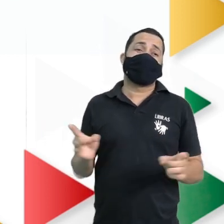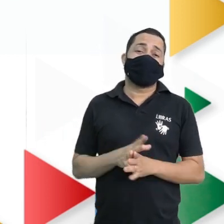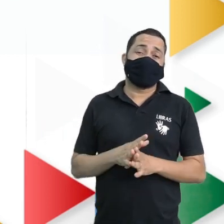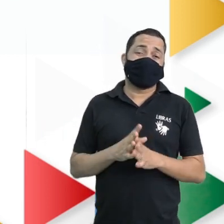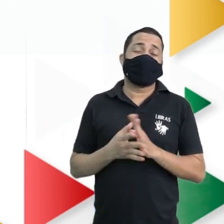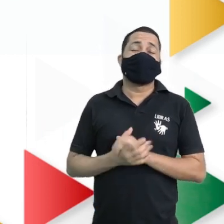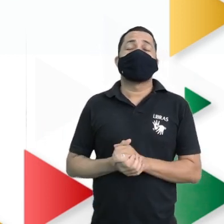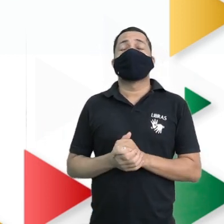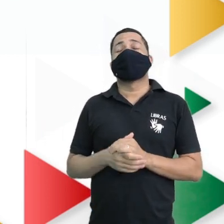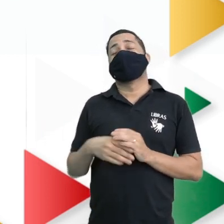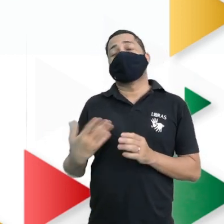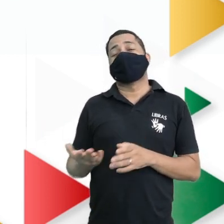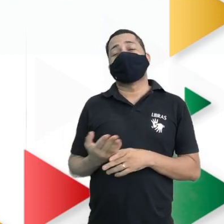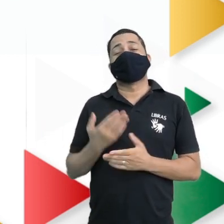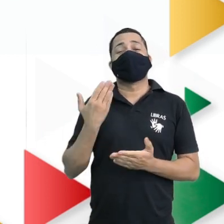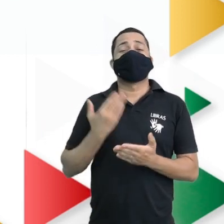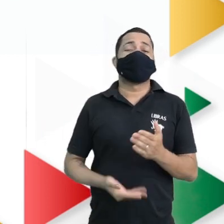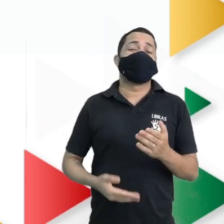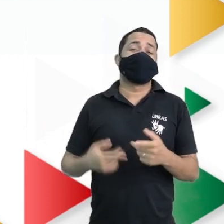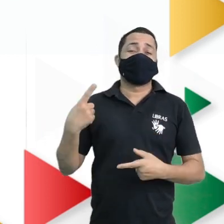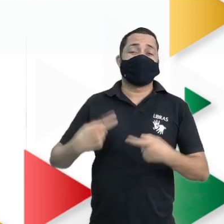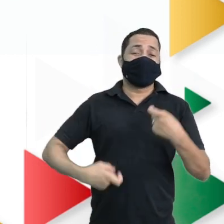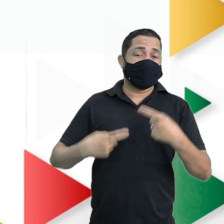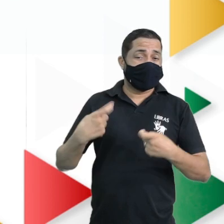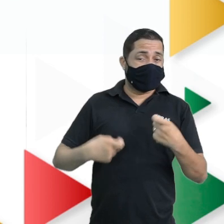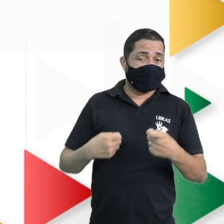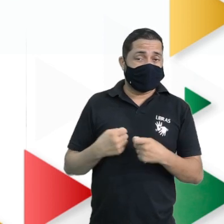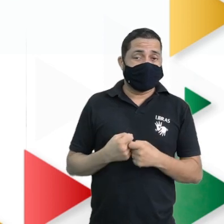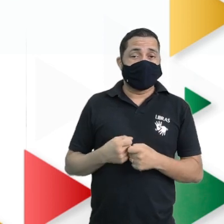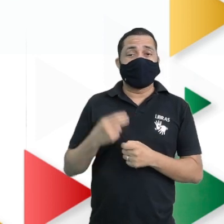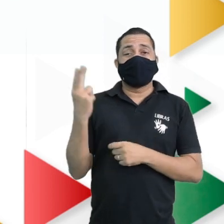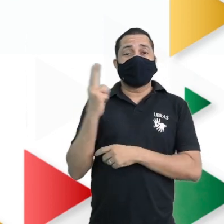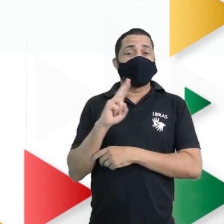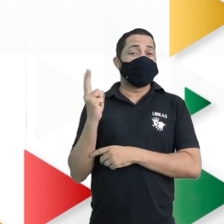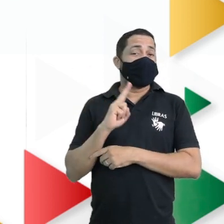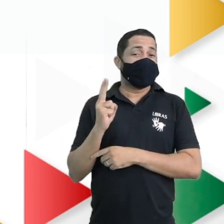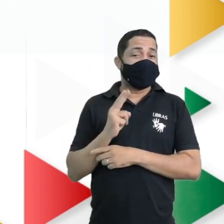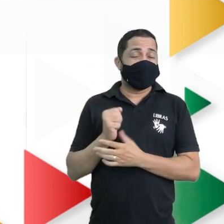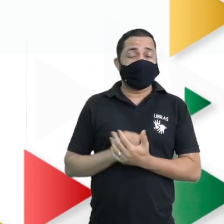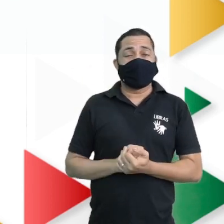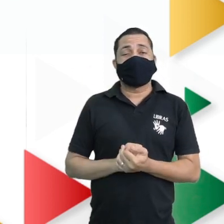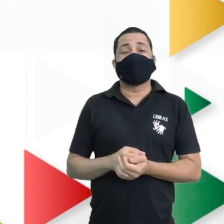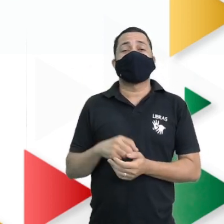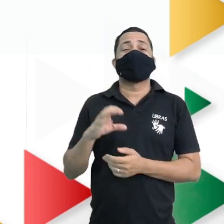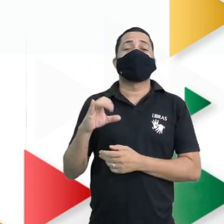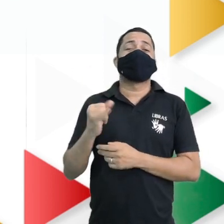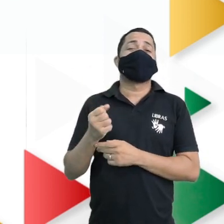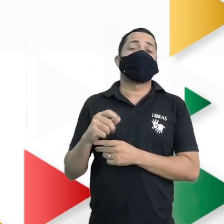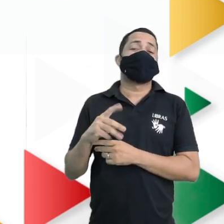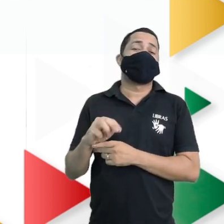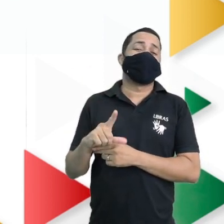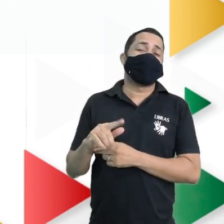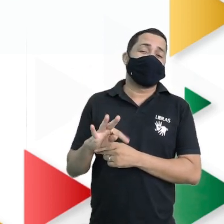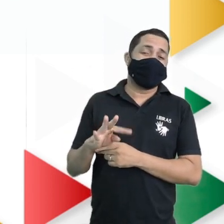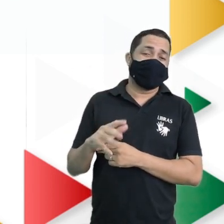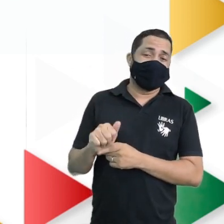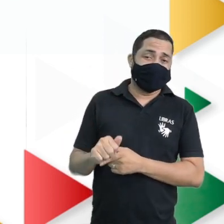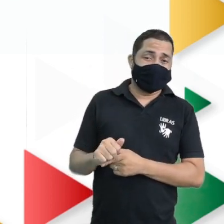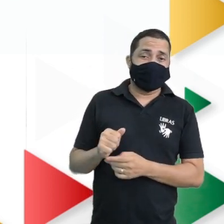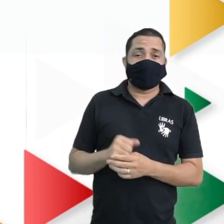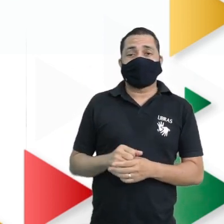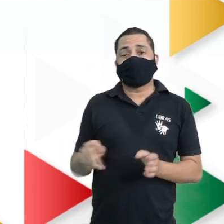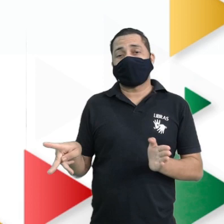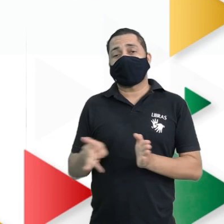terminar, ele perde a guerra contra o Uruguai, que é a Cisplatina. O professor danado aí, Cisplatina